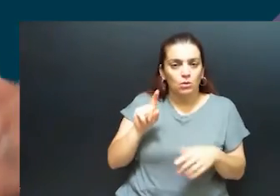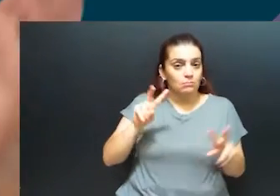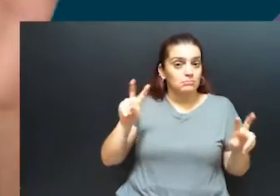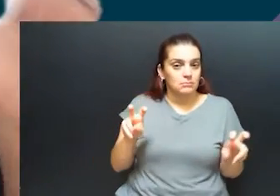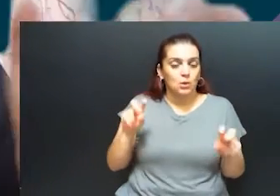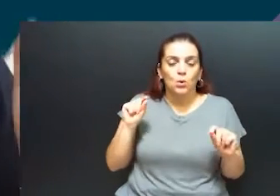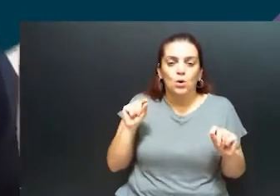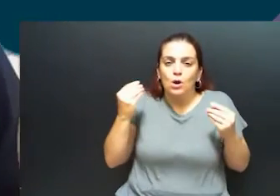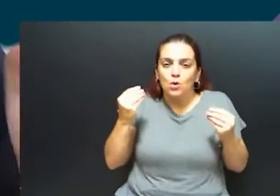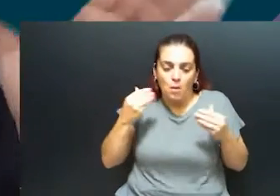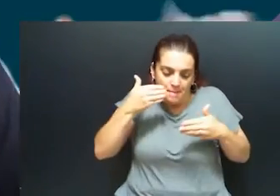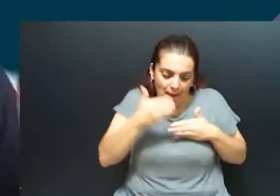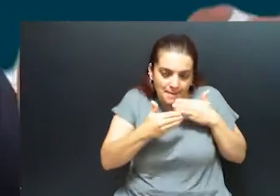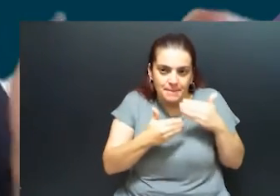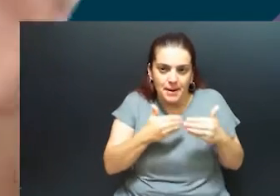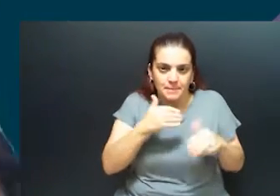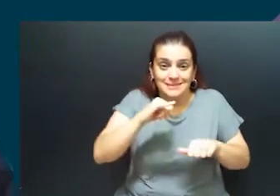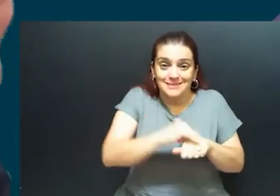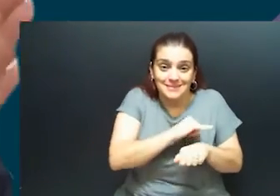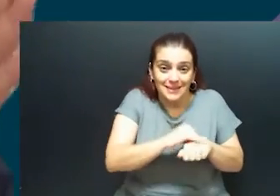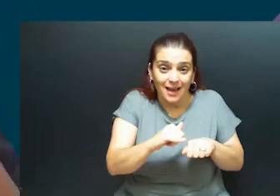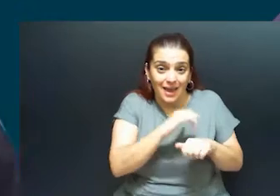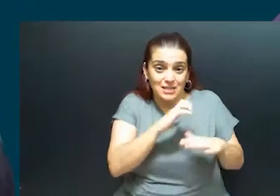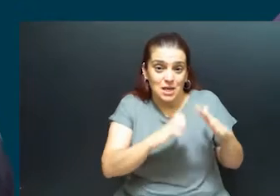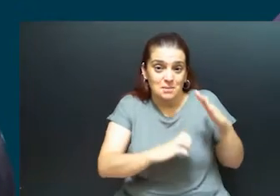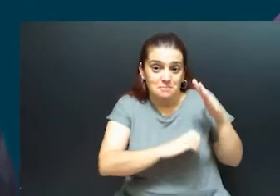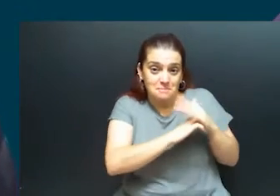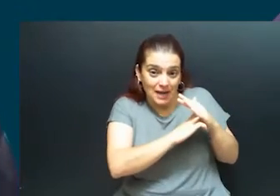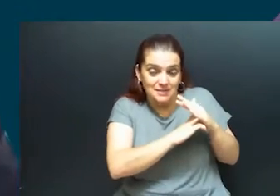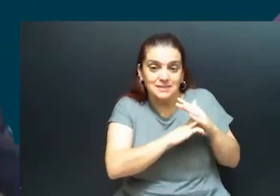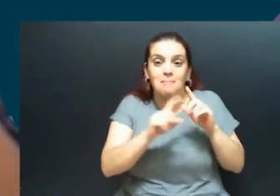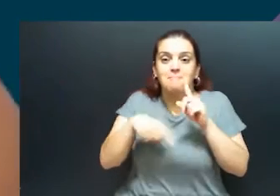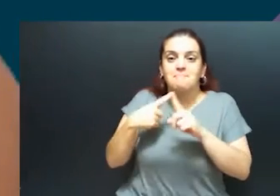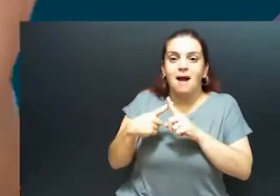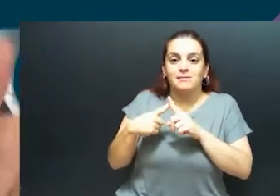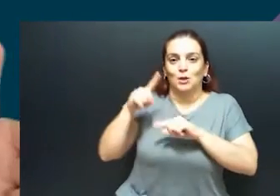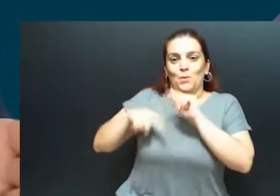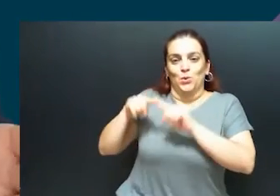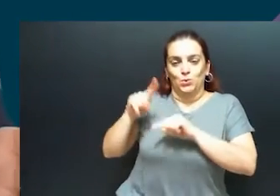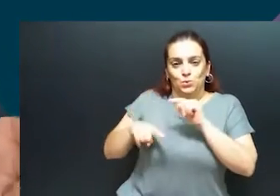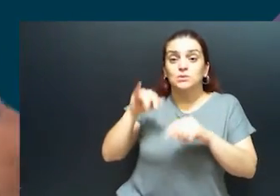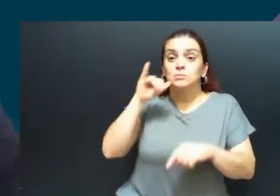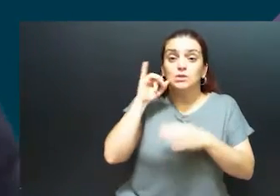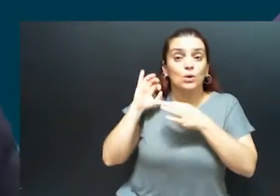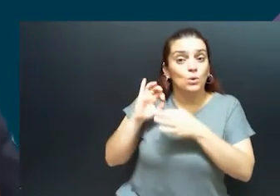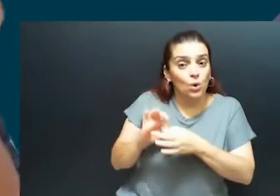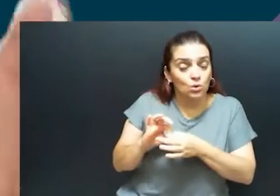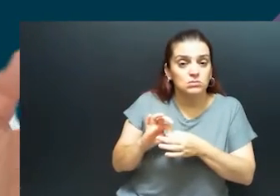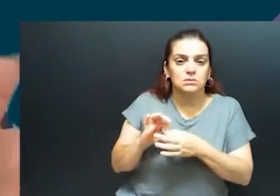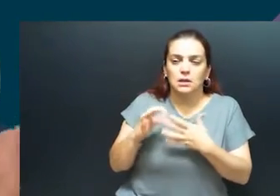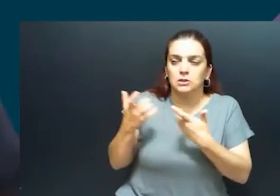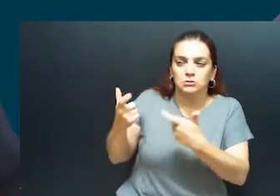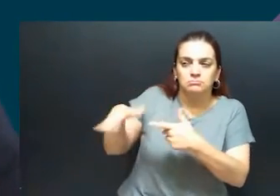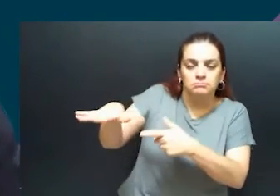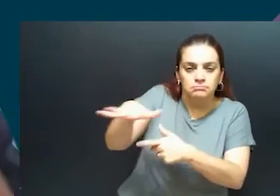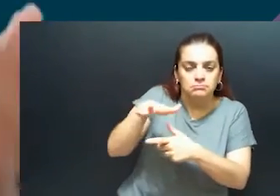alinhar a estratégia da empresa com a estratégia do produto, tais como contexto de mercados incertos, ciclo de